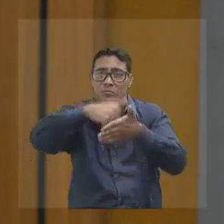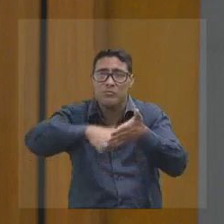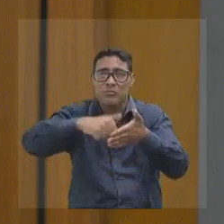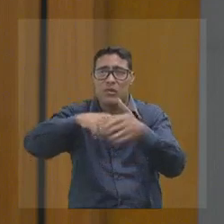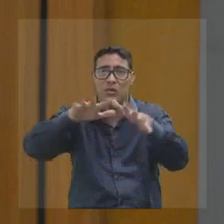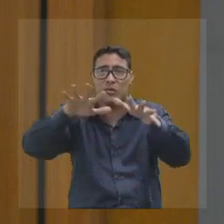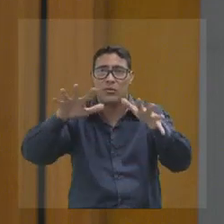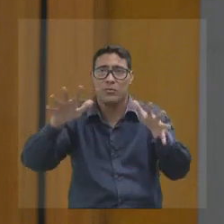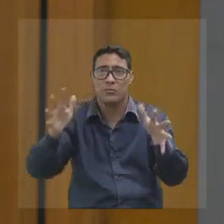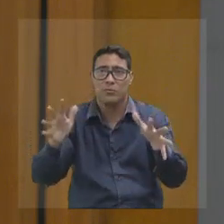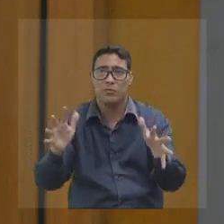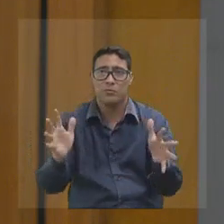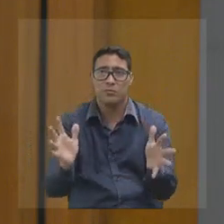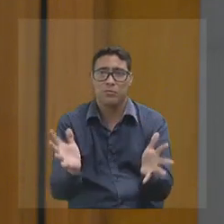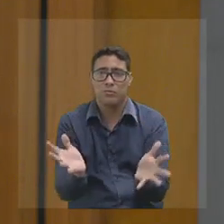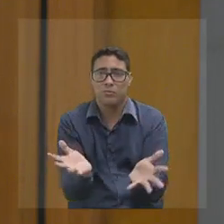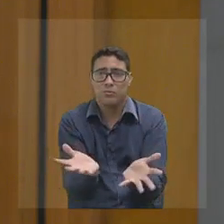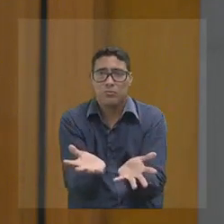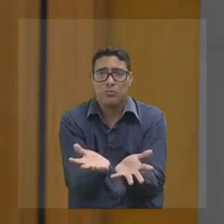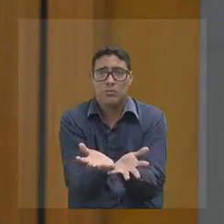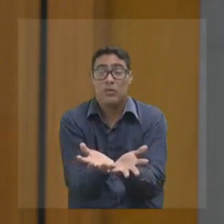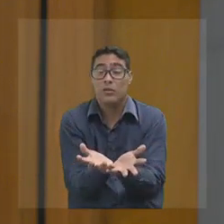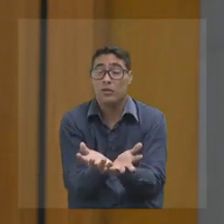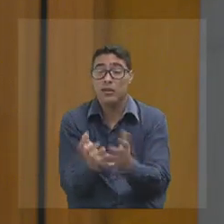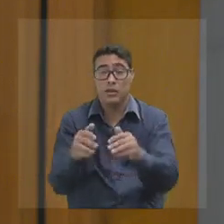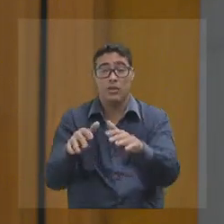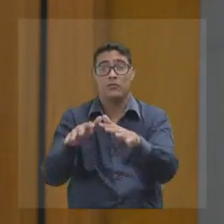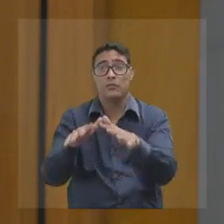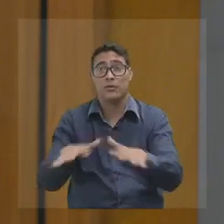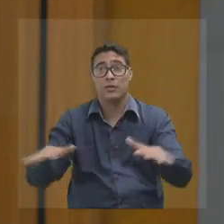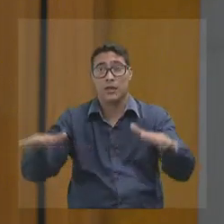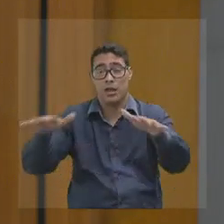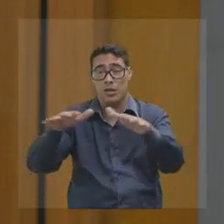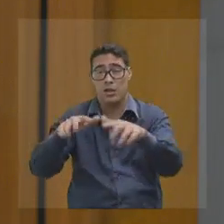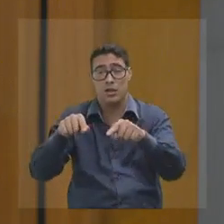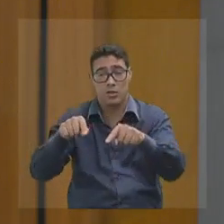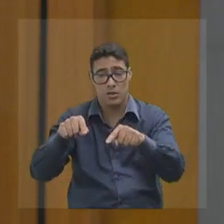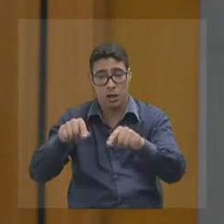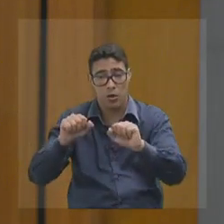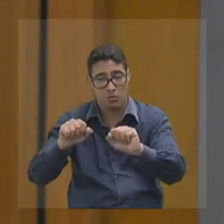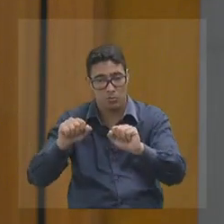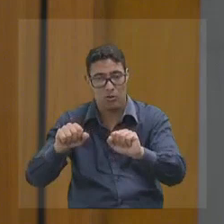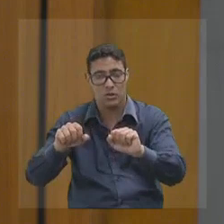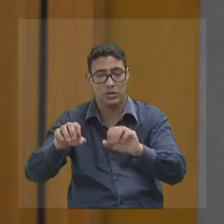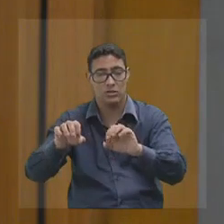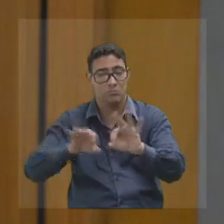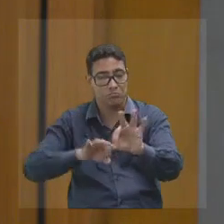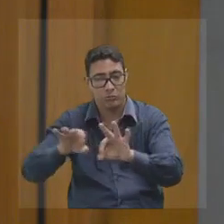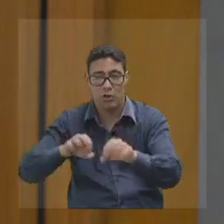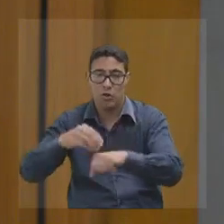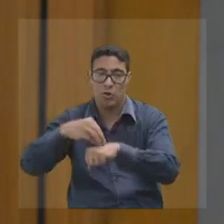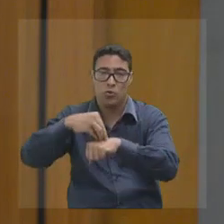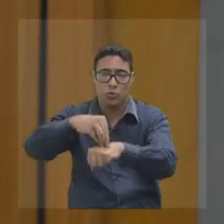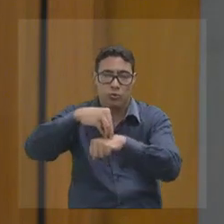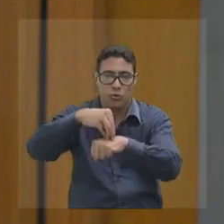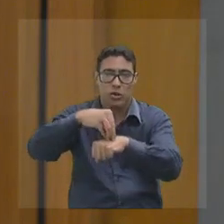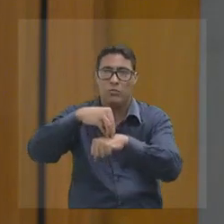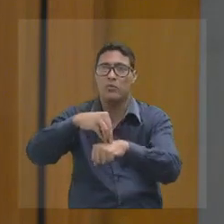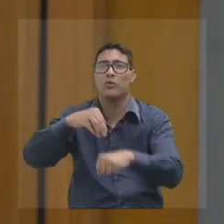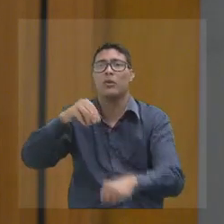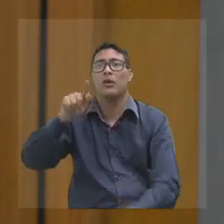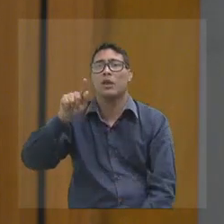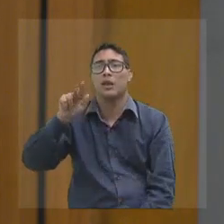numa região que poderia desenvolver o turismo de base Comunitária grama alguma cidade linda gente quem conhece sabe de nós estamos falando